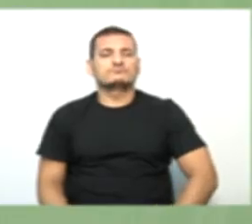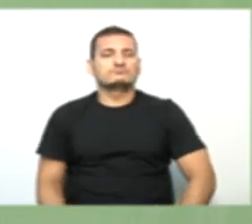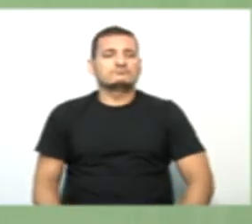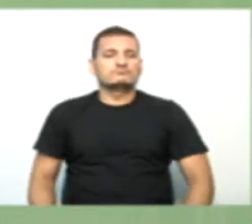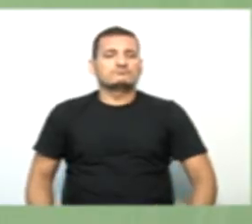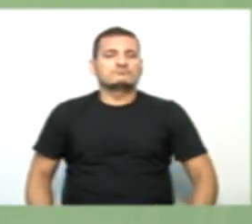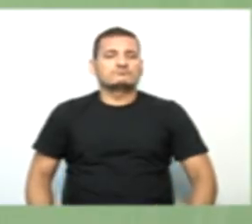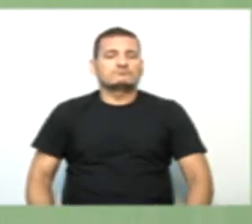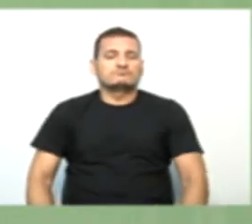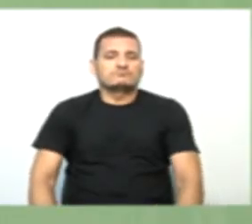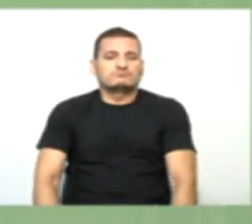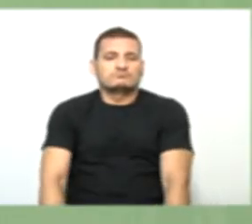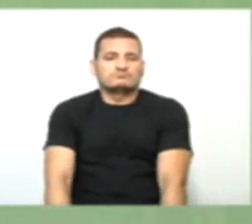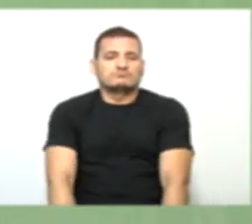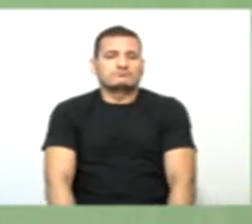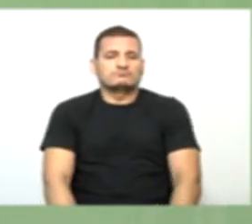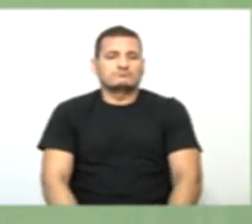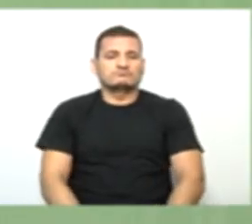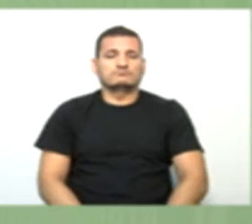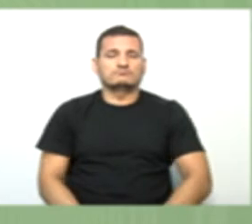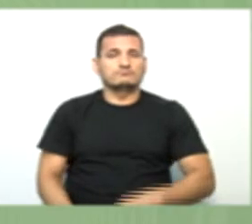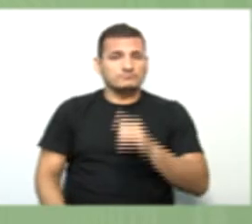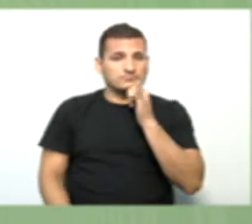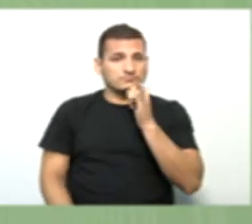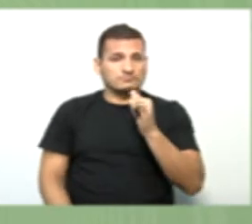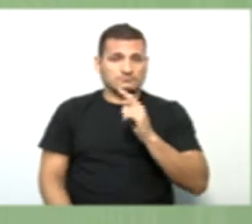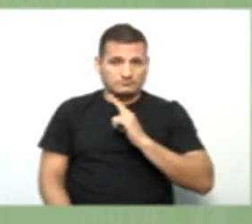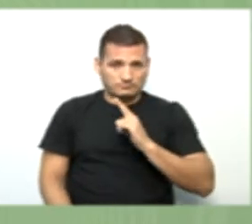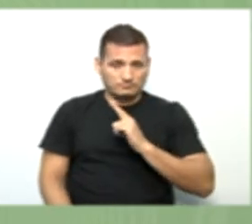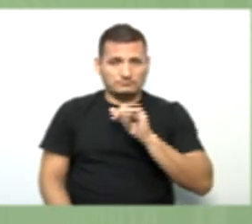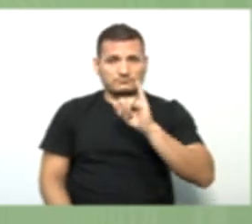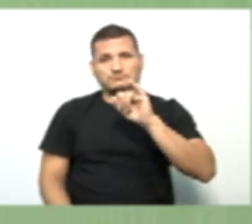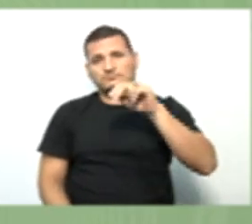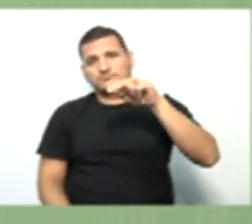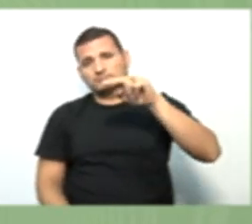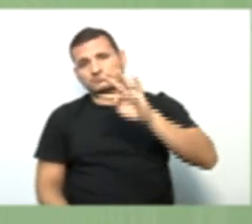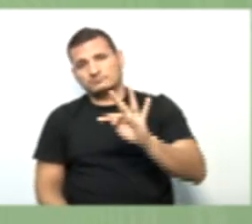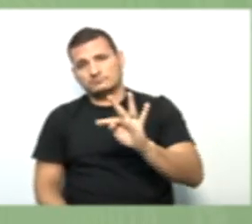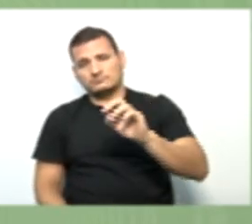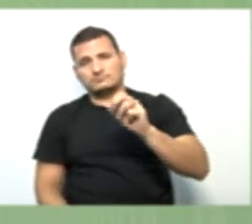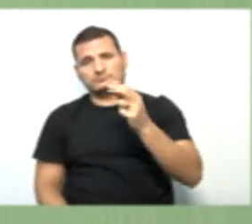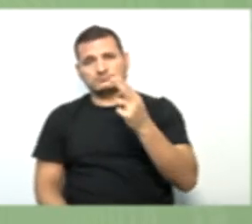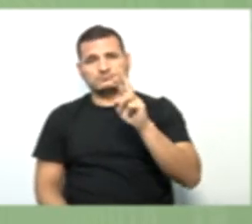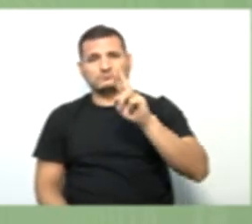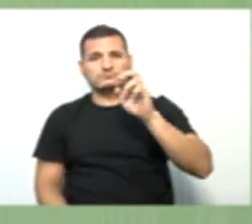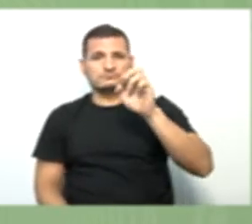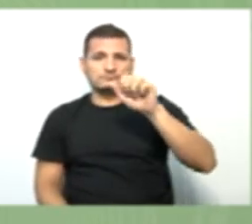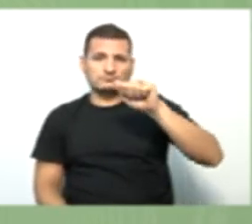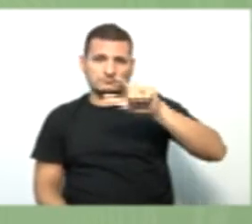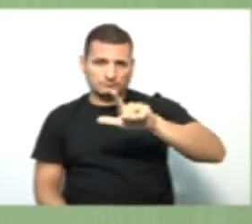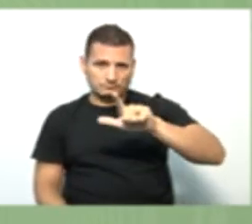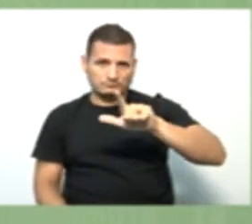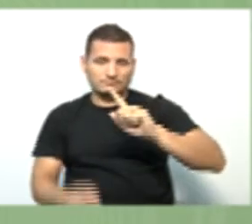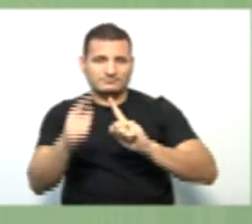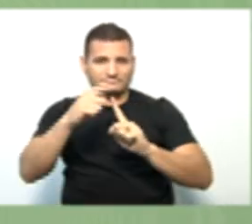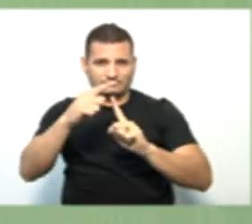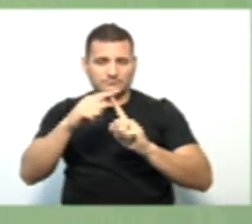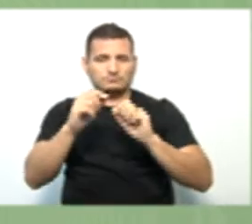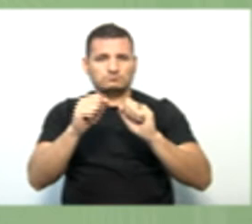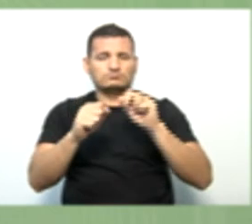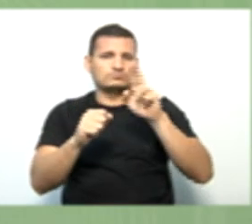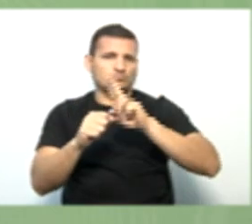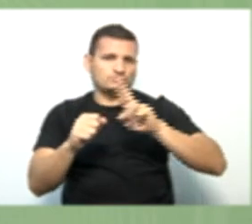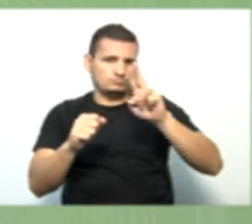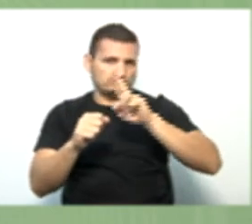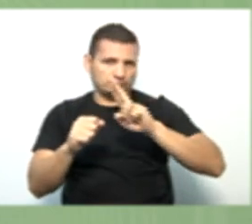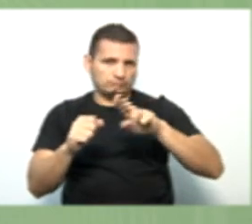temos uma variável do tipo inteiro ou real, nós podemos, por exemplo, usá-las em expressões aritméticas. Aí nós temos os